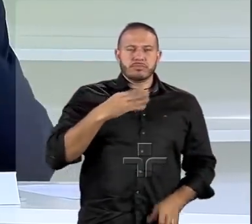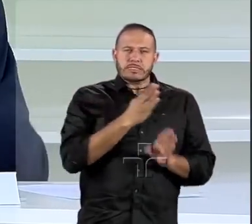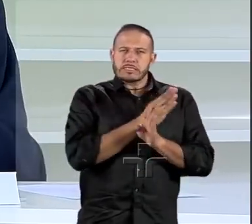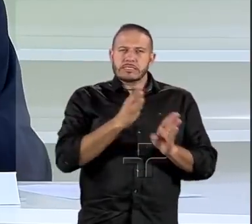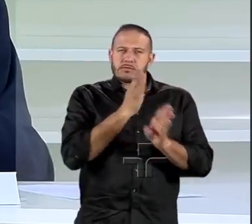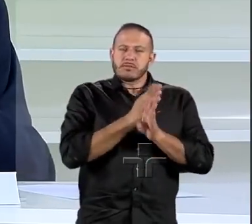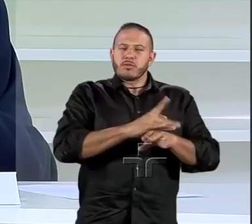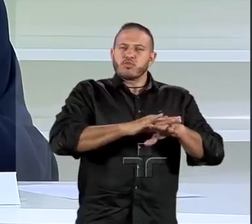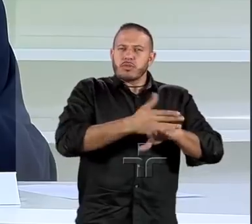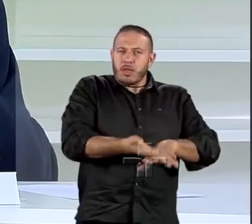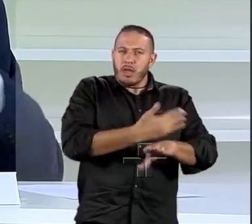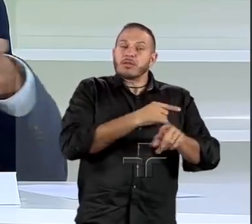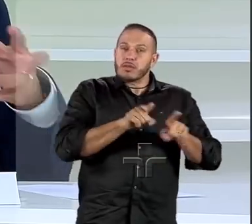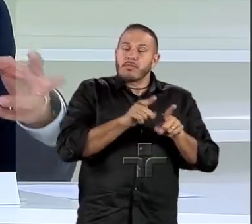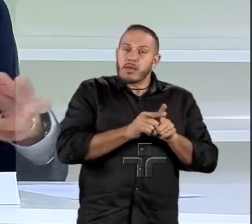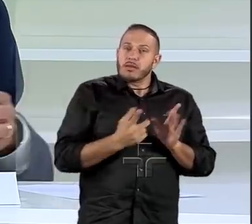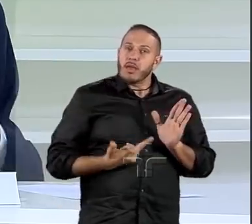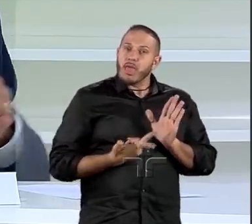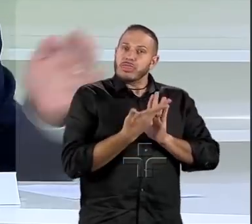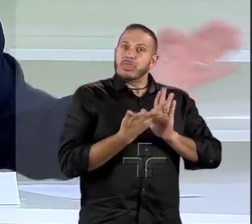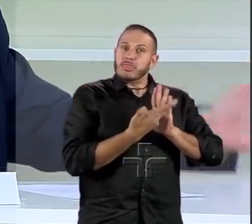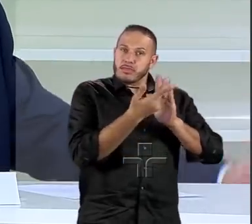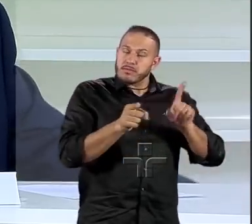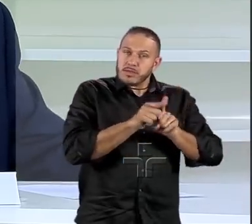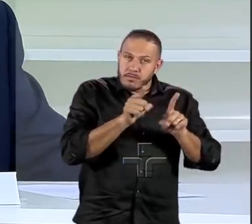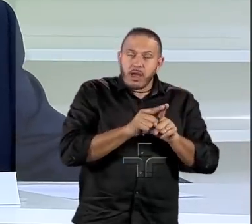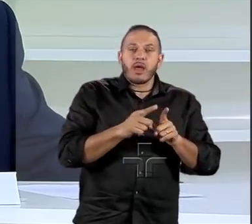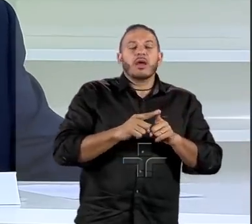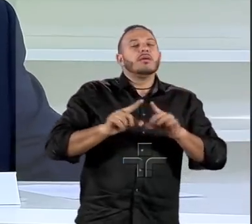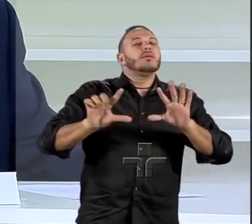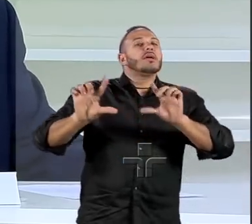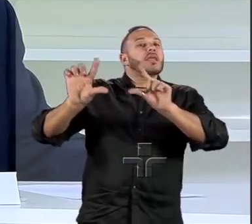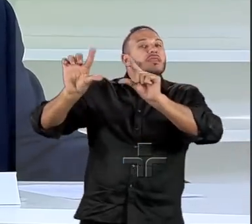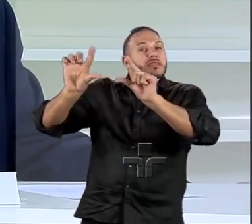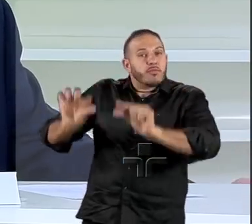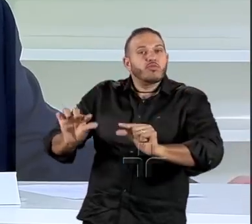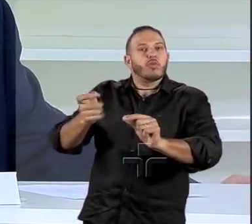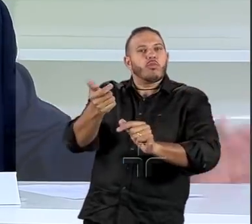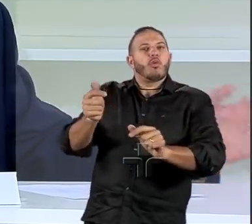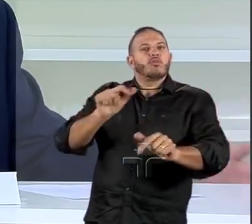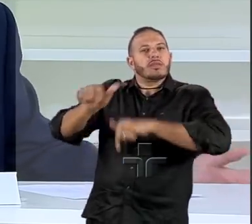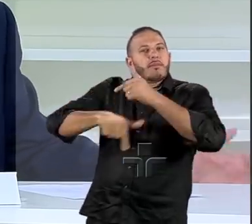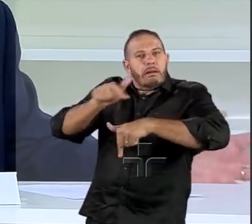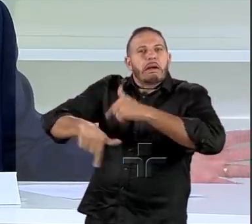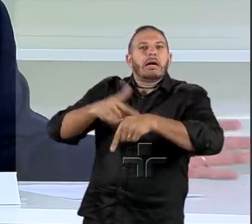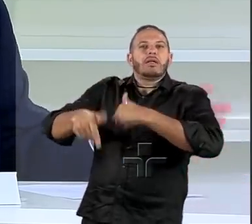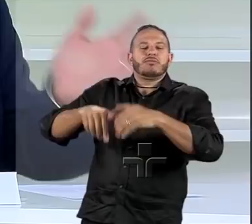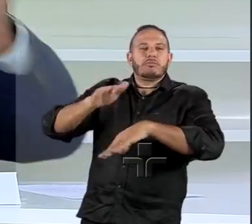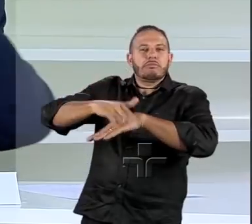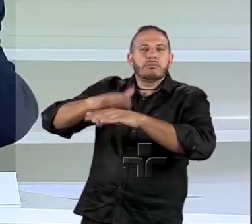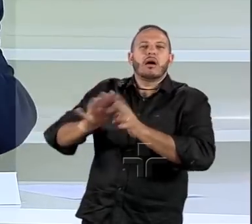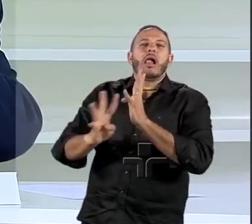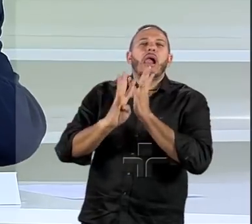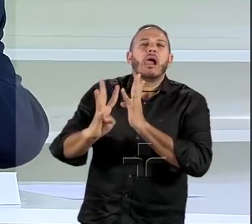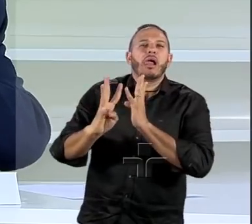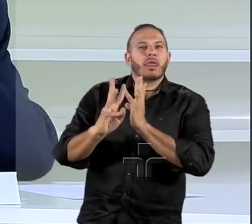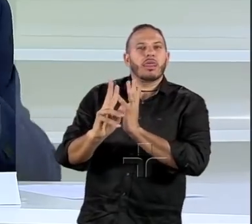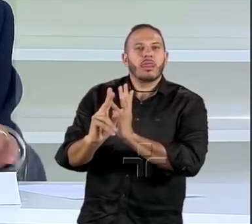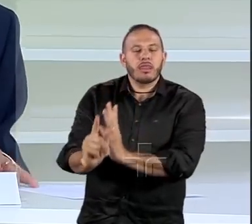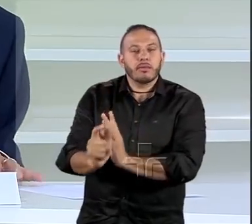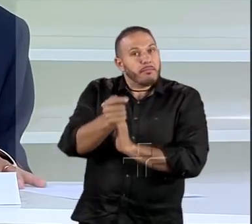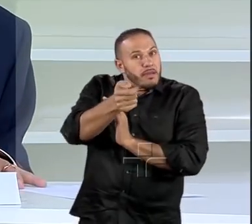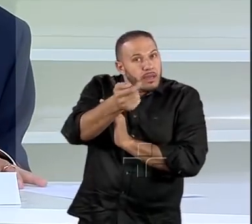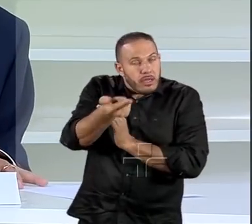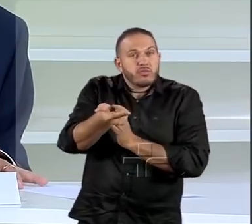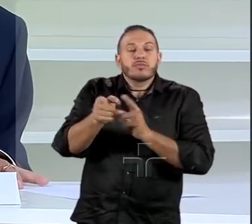como cirúrgicos, desafogando o sistema do ponto de vista de atenção primária, diminuir as filas e desafogando